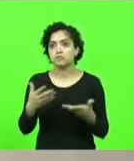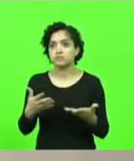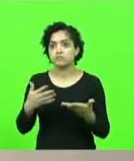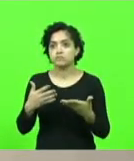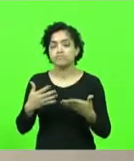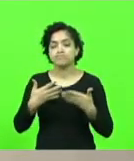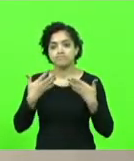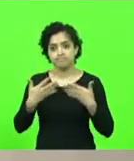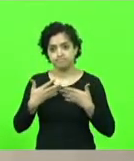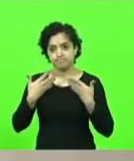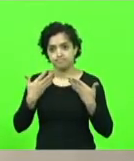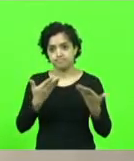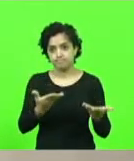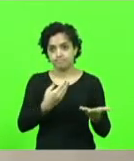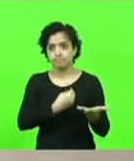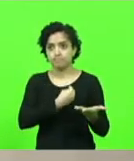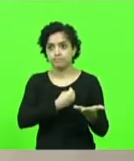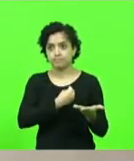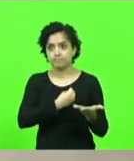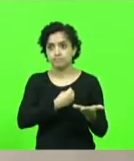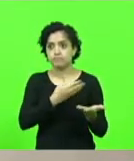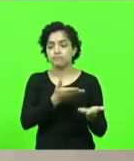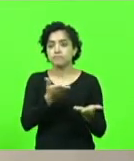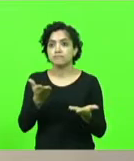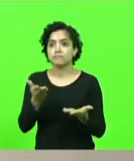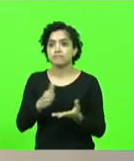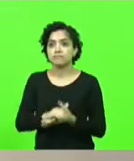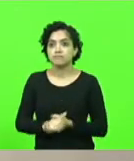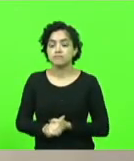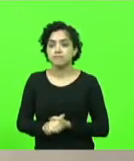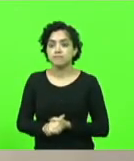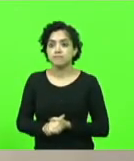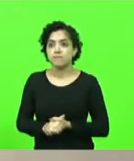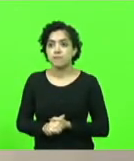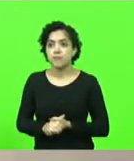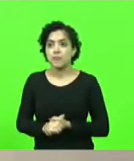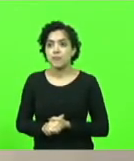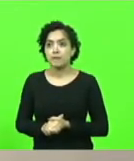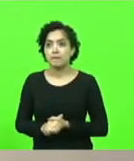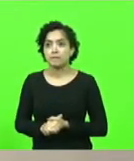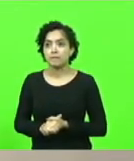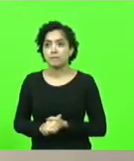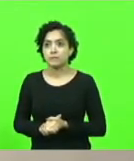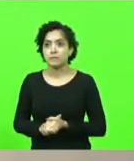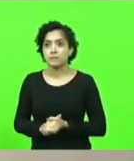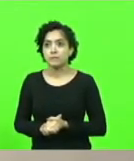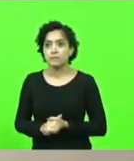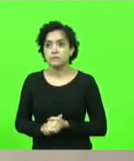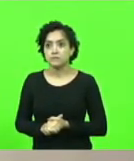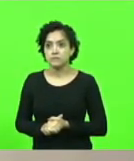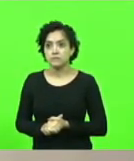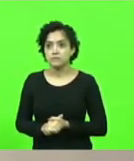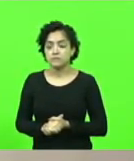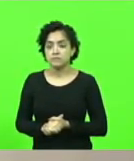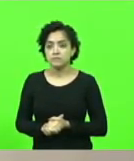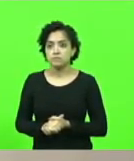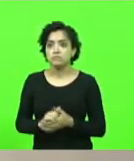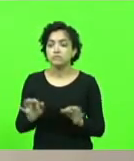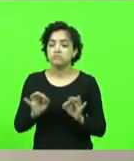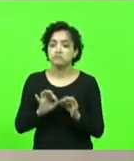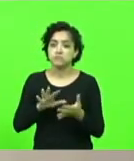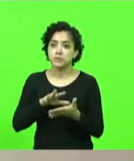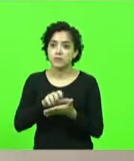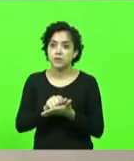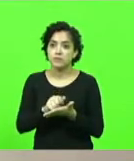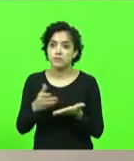felizes com a presença de vocês nesta casa em não havendo oradores